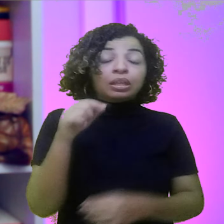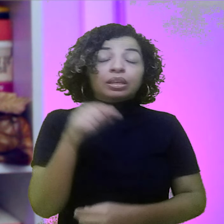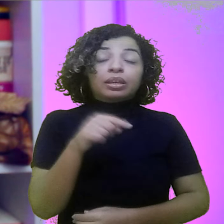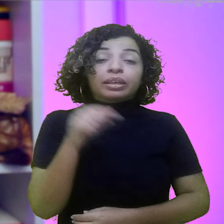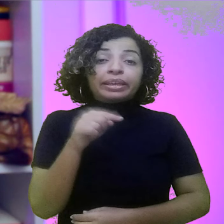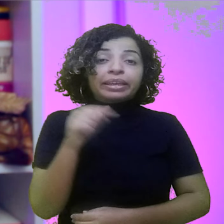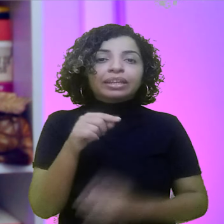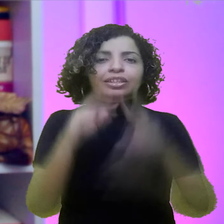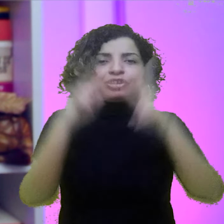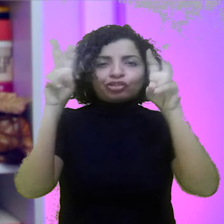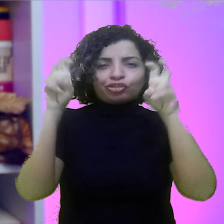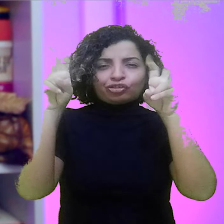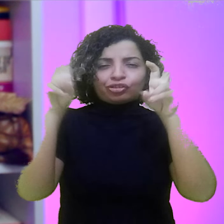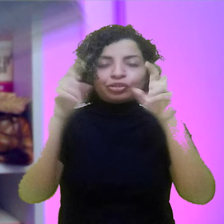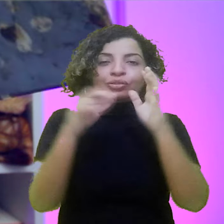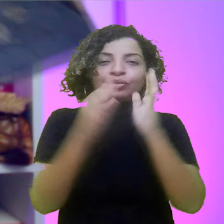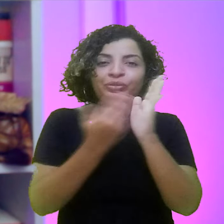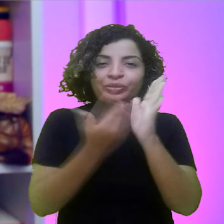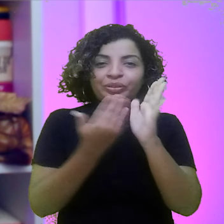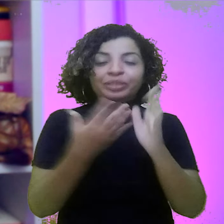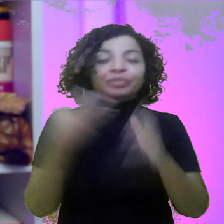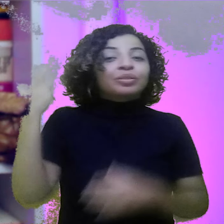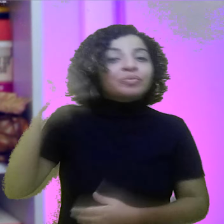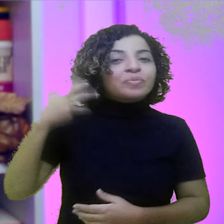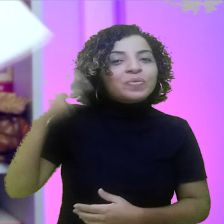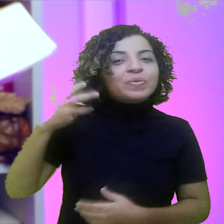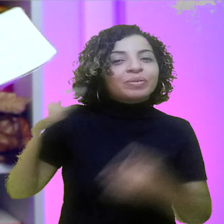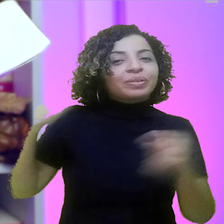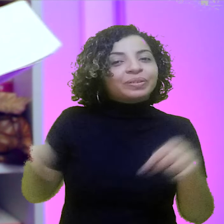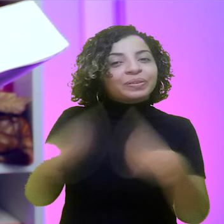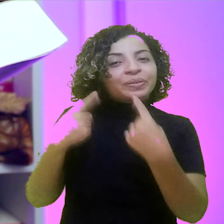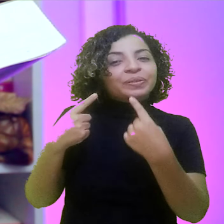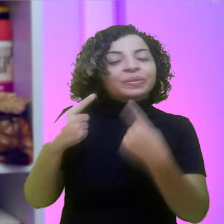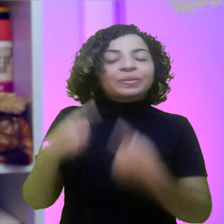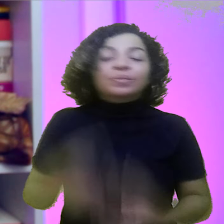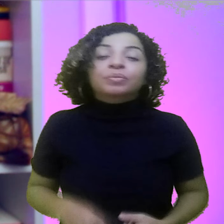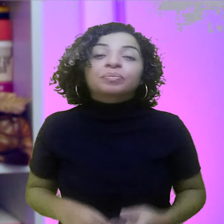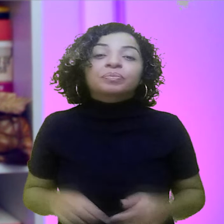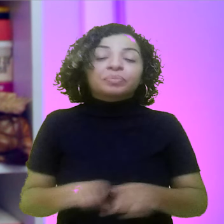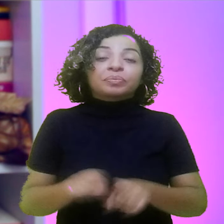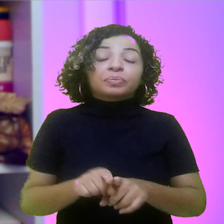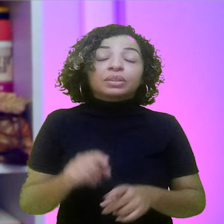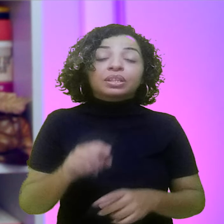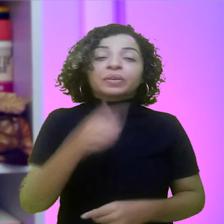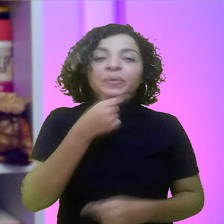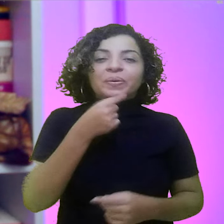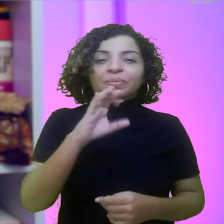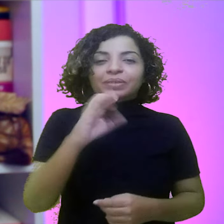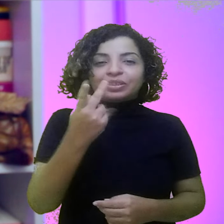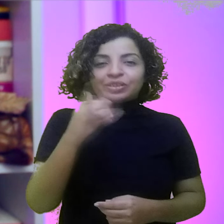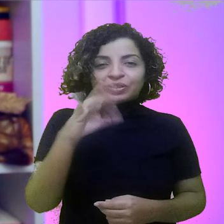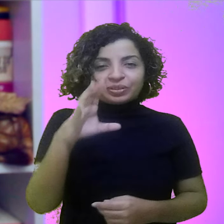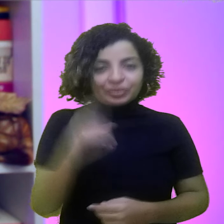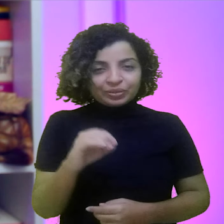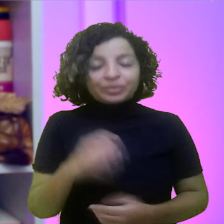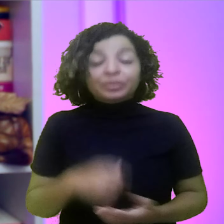O próprio título do livro, né, remete a uma música do Chico Buarque, Apesar de Vocês. Esse livro aqui é um